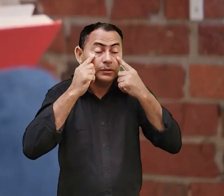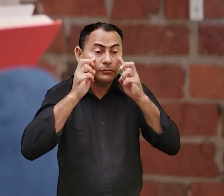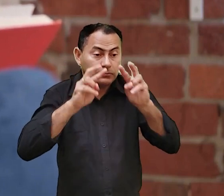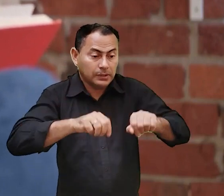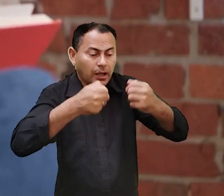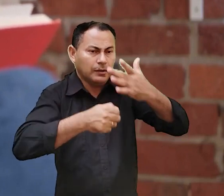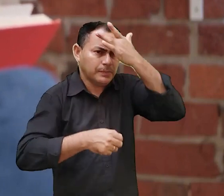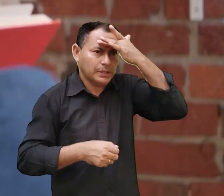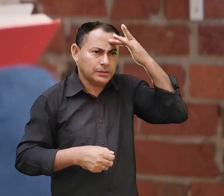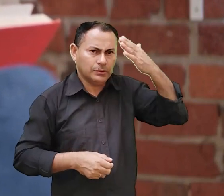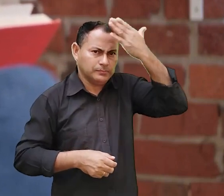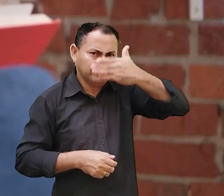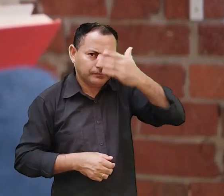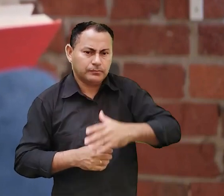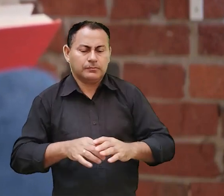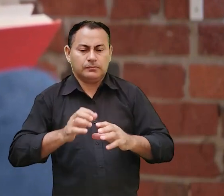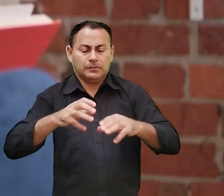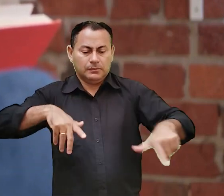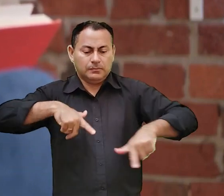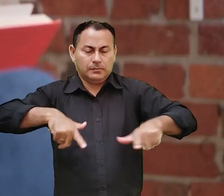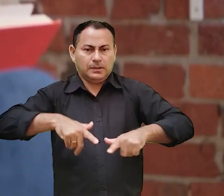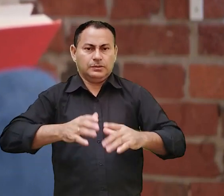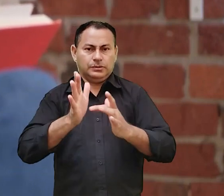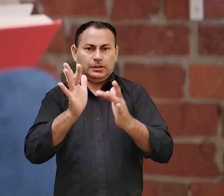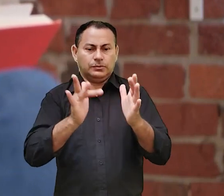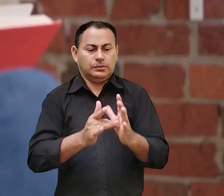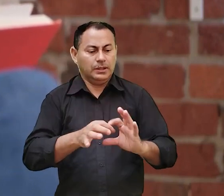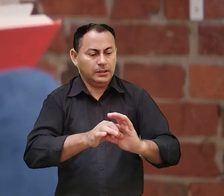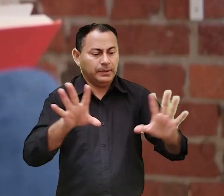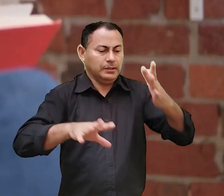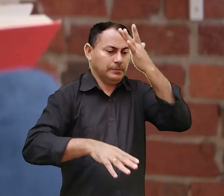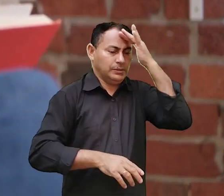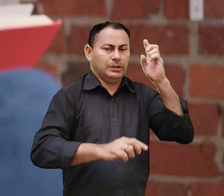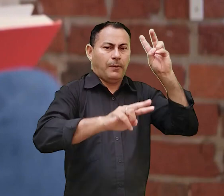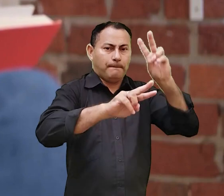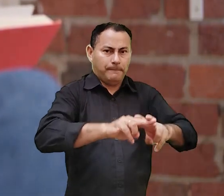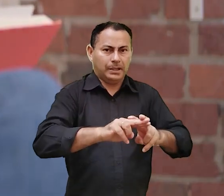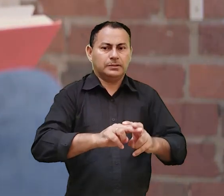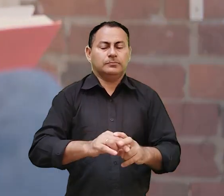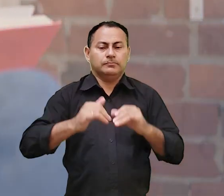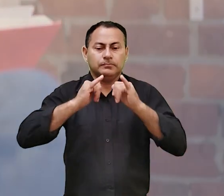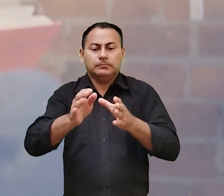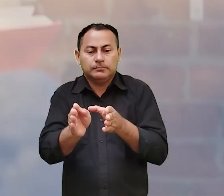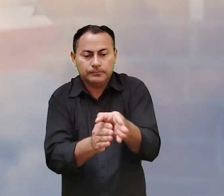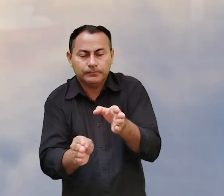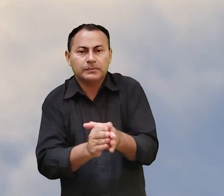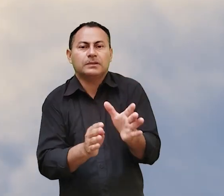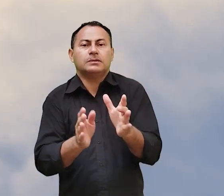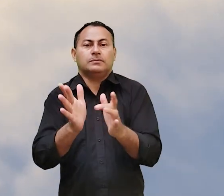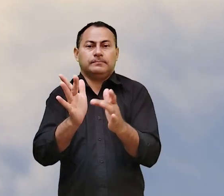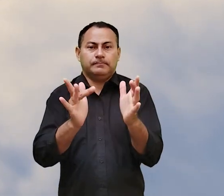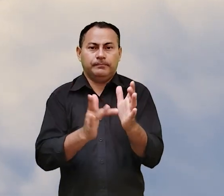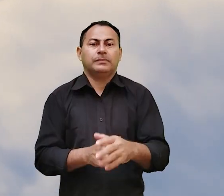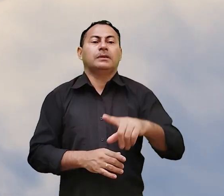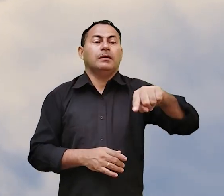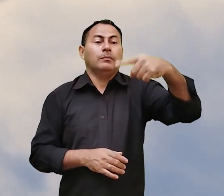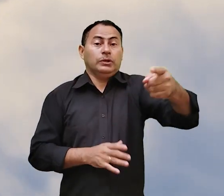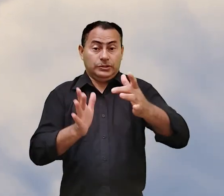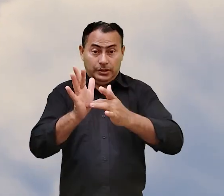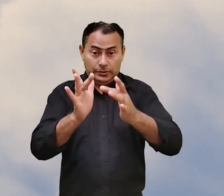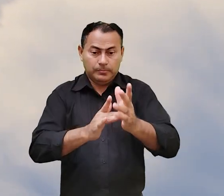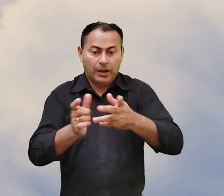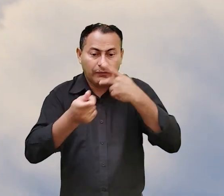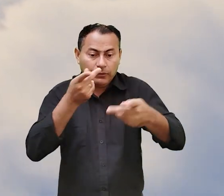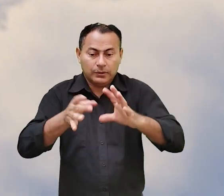cegos. Foi o ministério de ensino de Jesus. Liberdade aos presos. Ministério de aconselhamento de Jesus. Depois